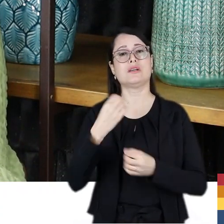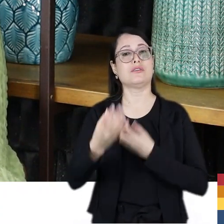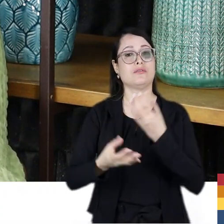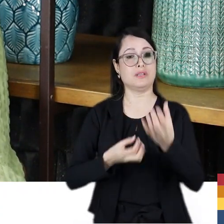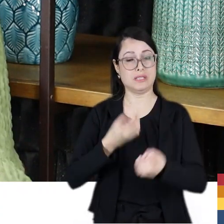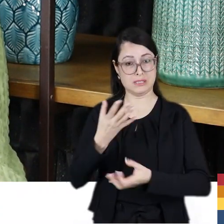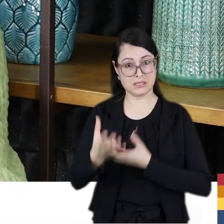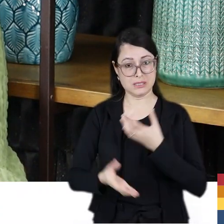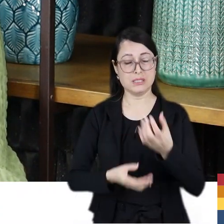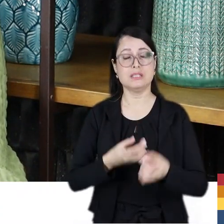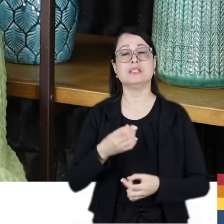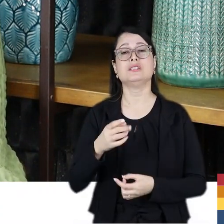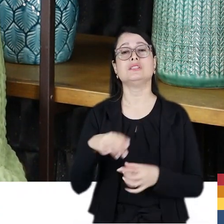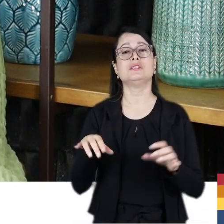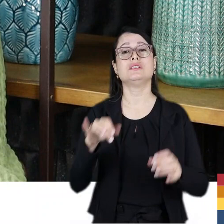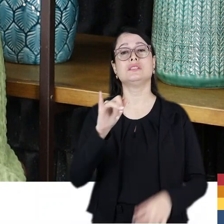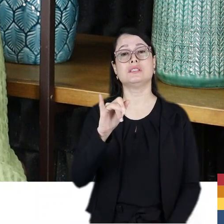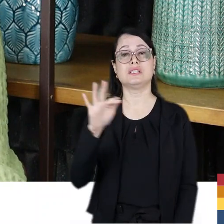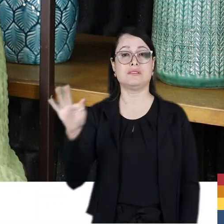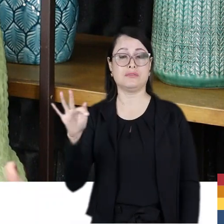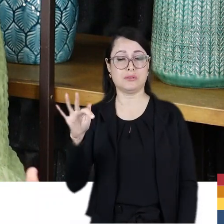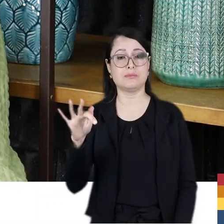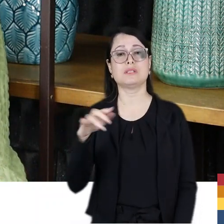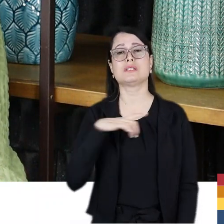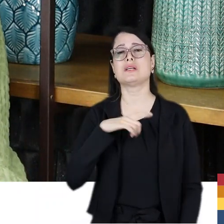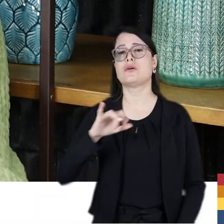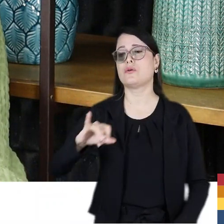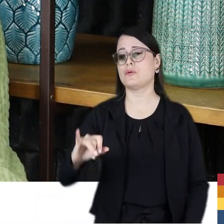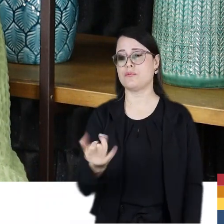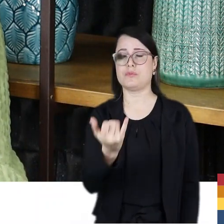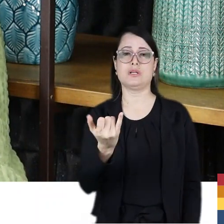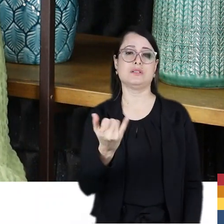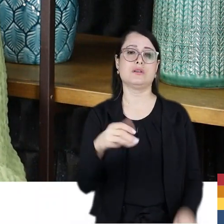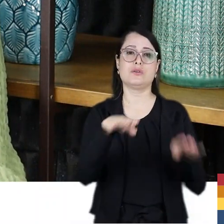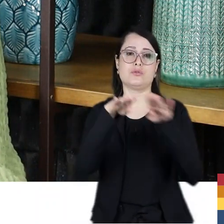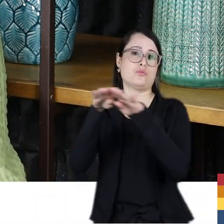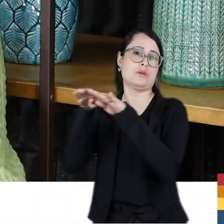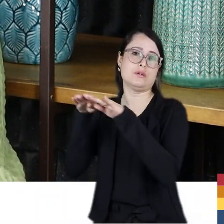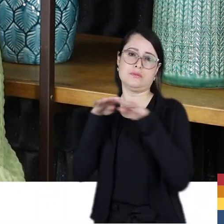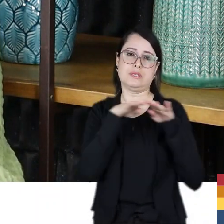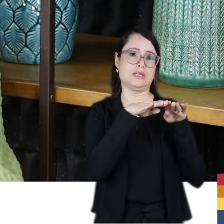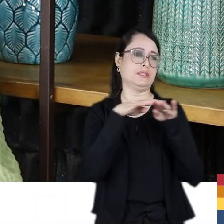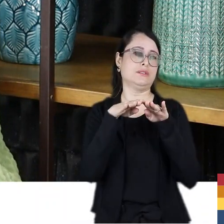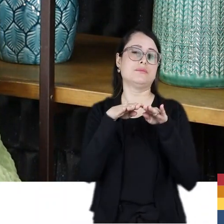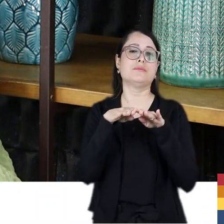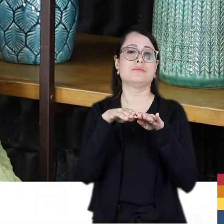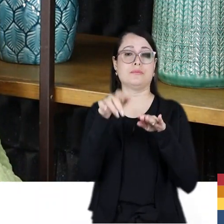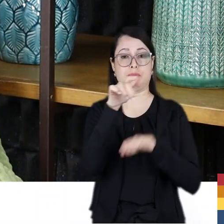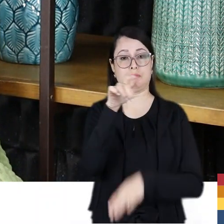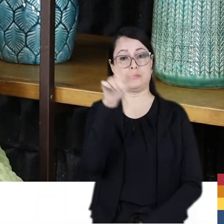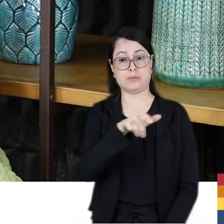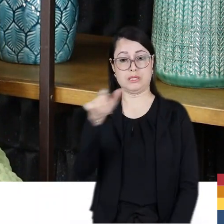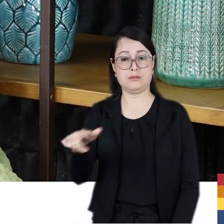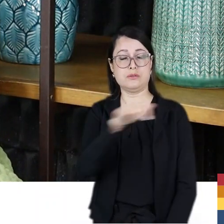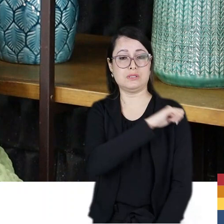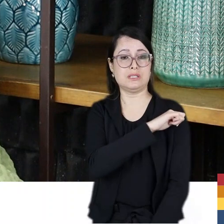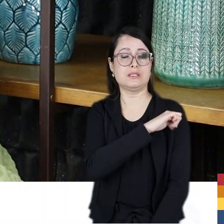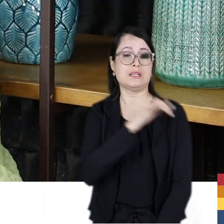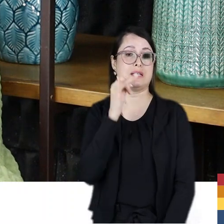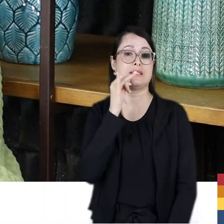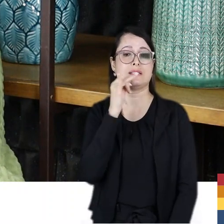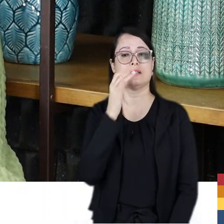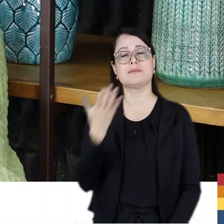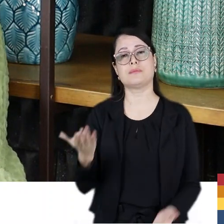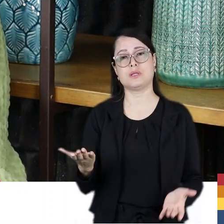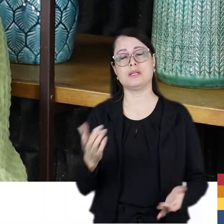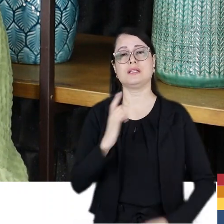em condições de igualdade para os nossos estudantes. Então, há exemplo muito recente, né? A gente teve um número significativo no ano de